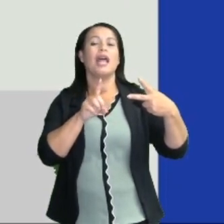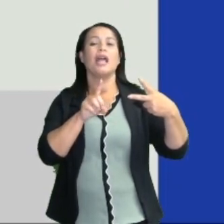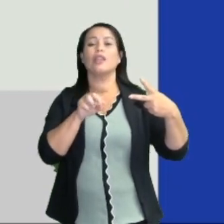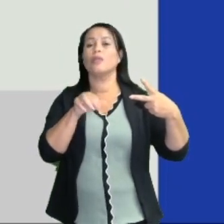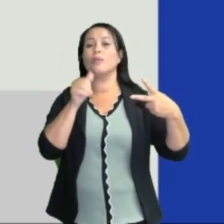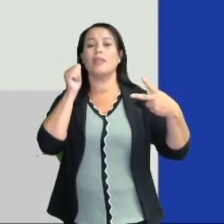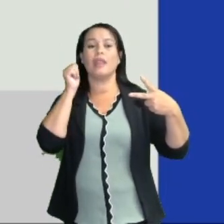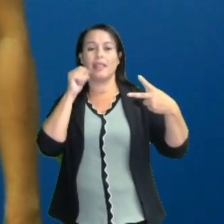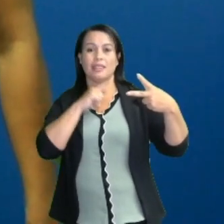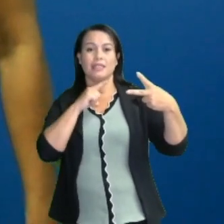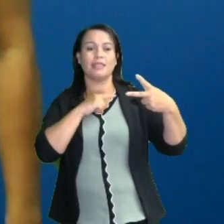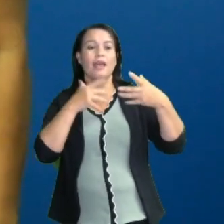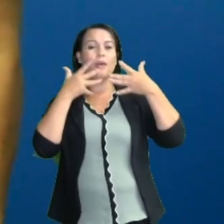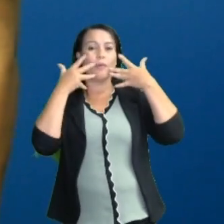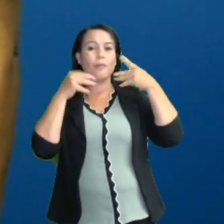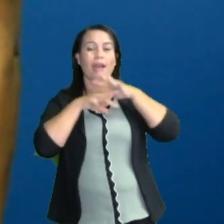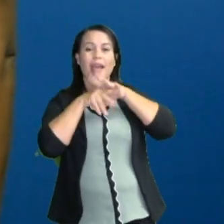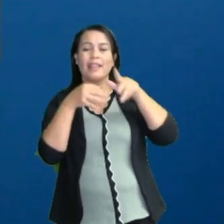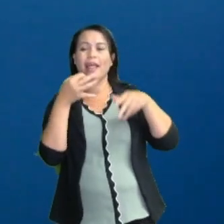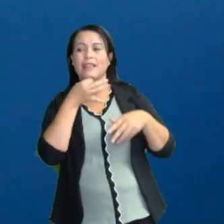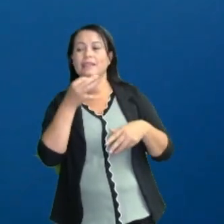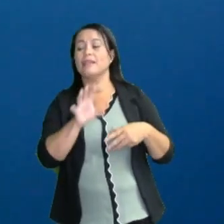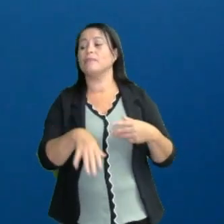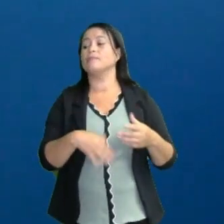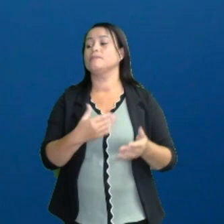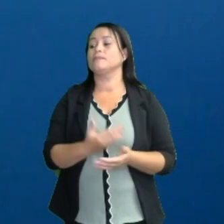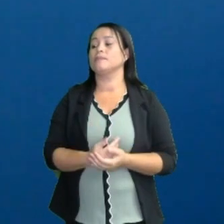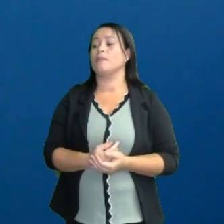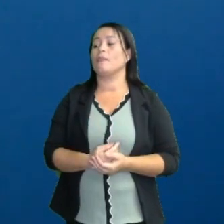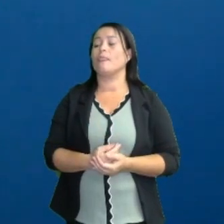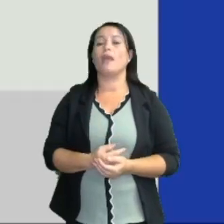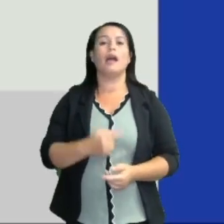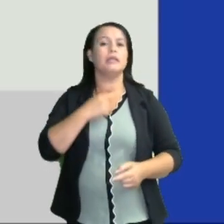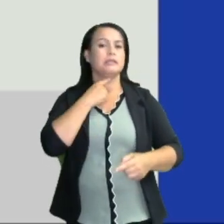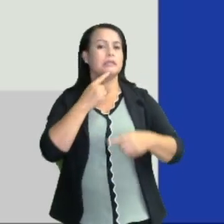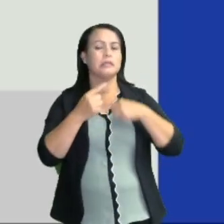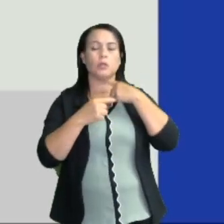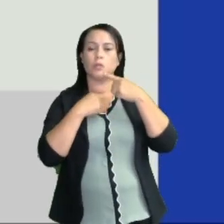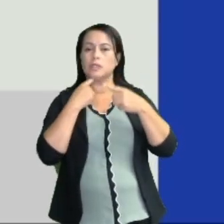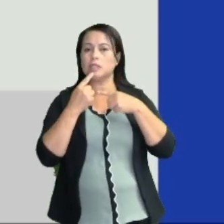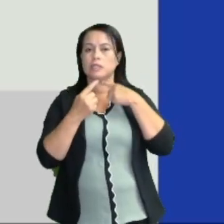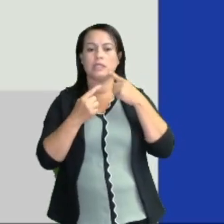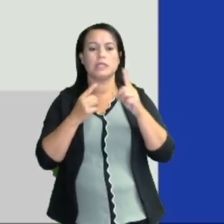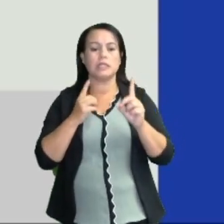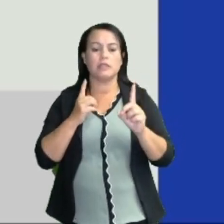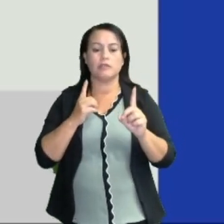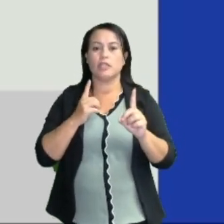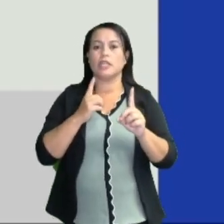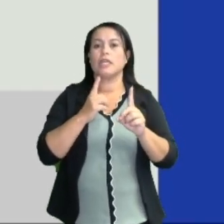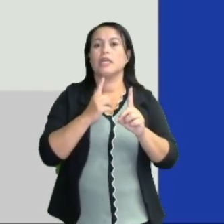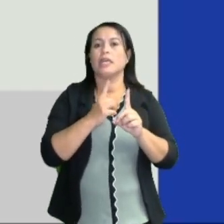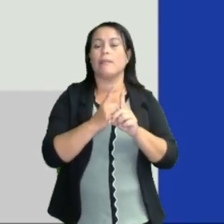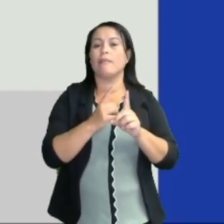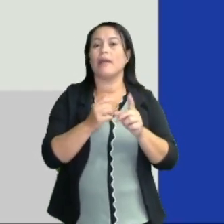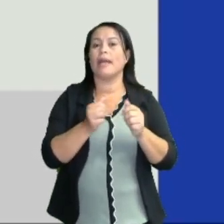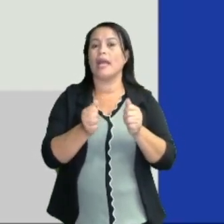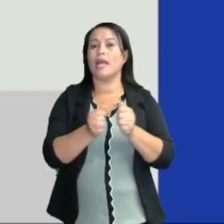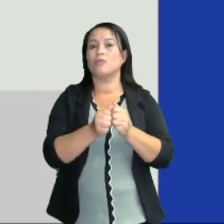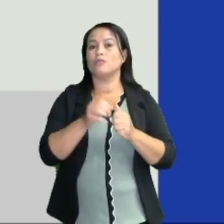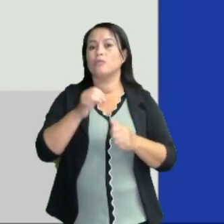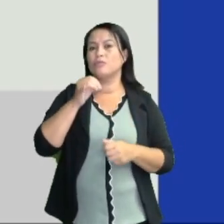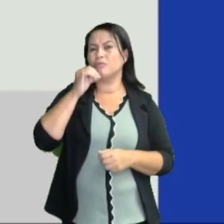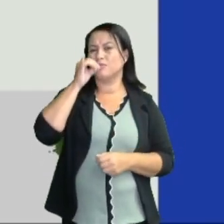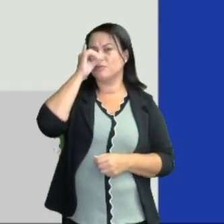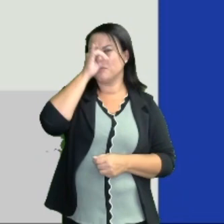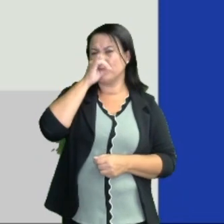original. Ninguém conseguia se aproximar do porco do tio. Tão bravo ele